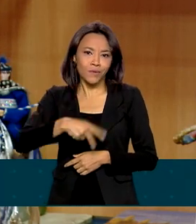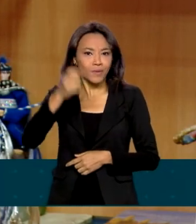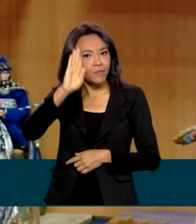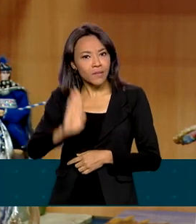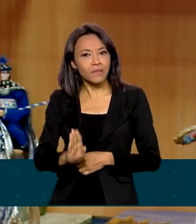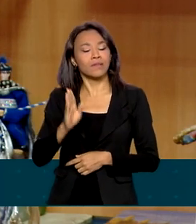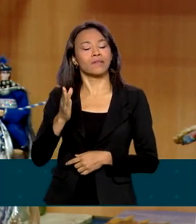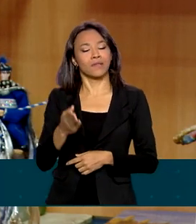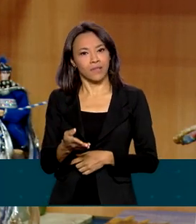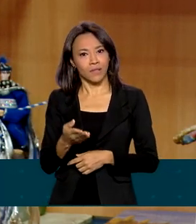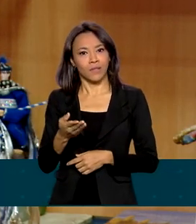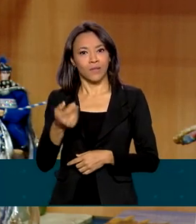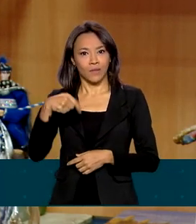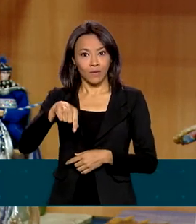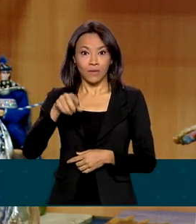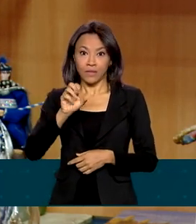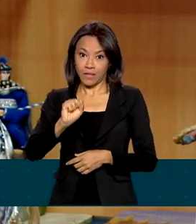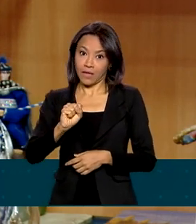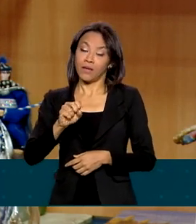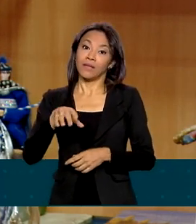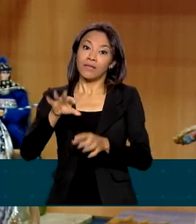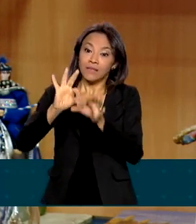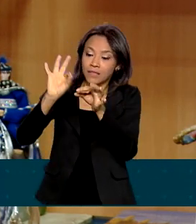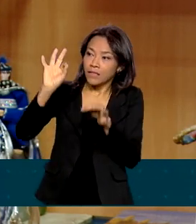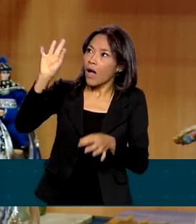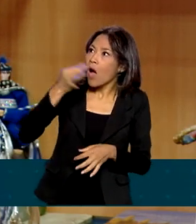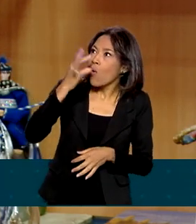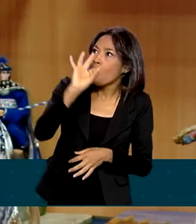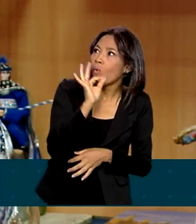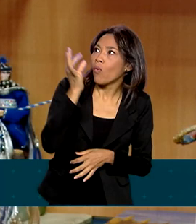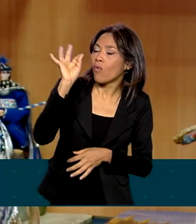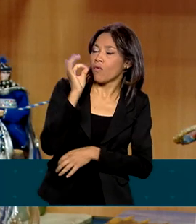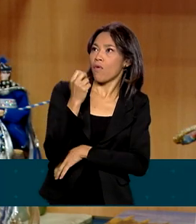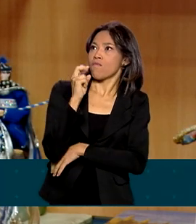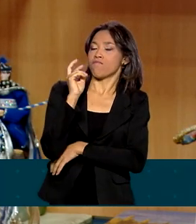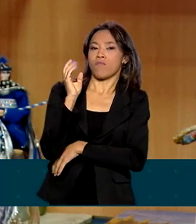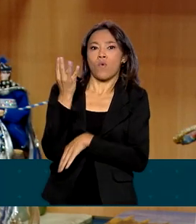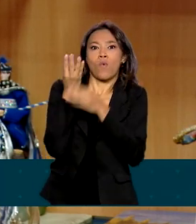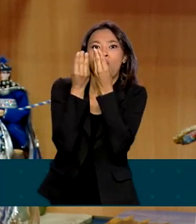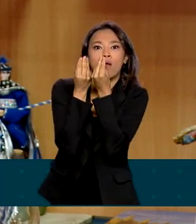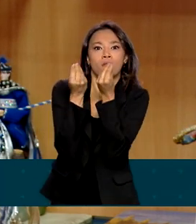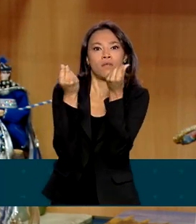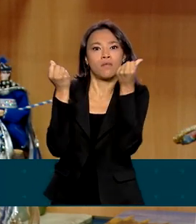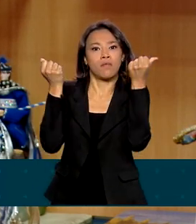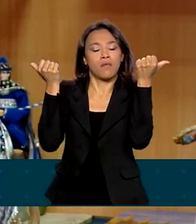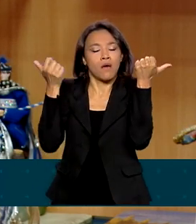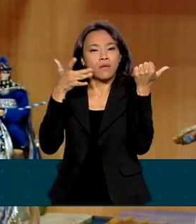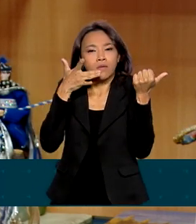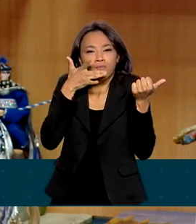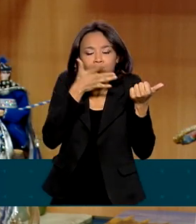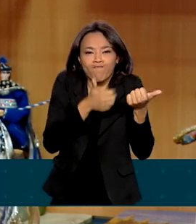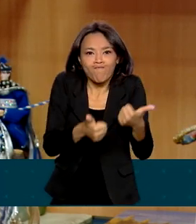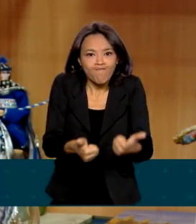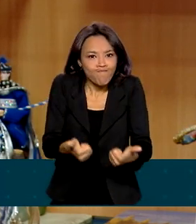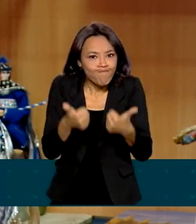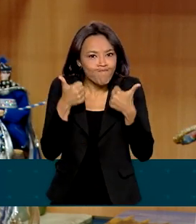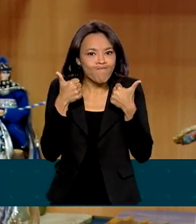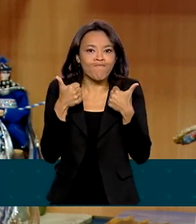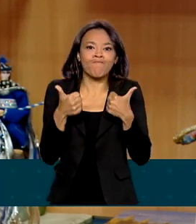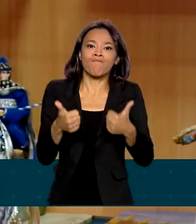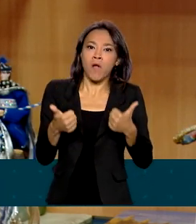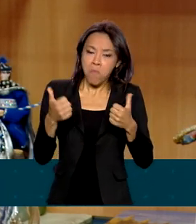da Uva Sauvignon Blan da Chevrolet você já vê uma qualidade excelente que se compara